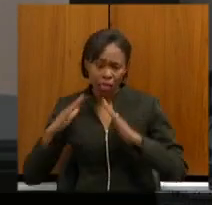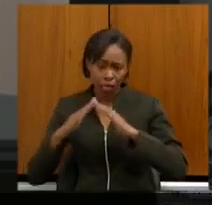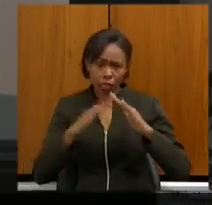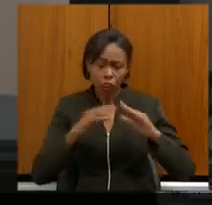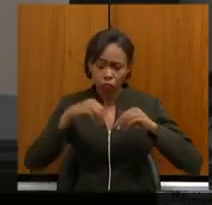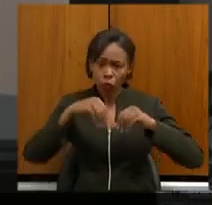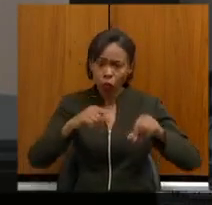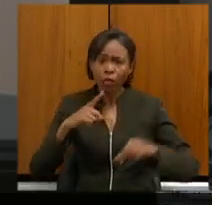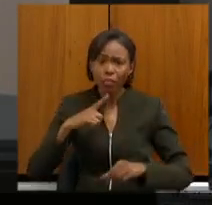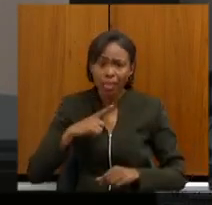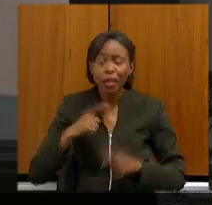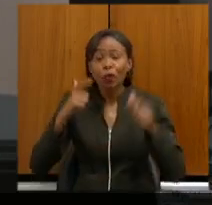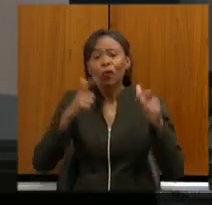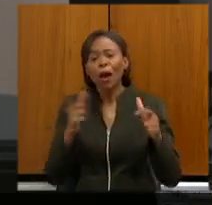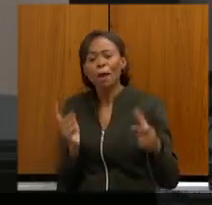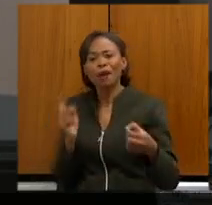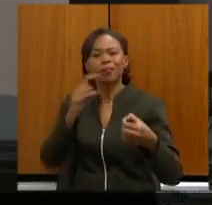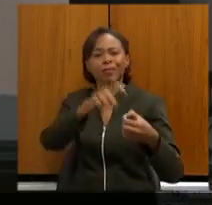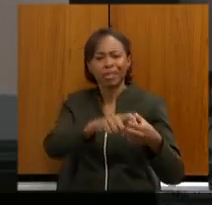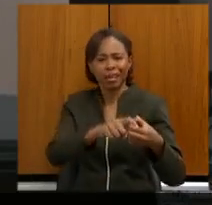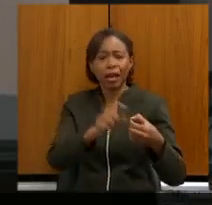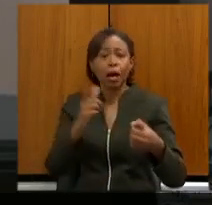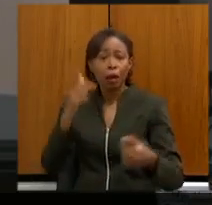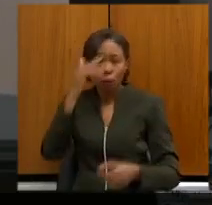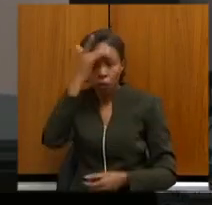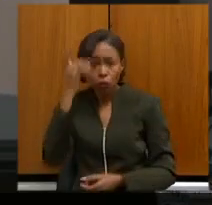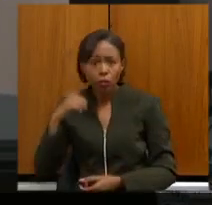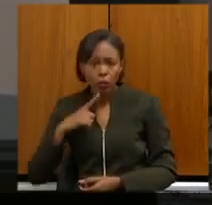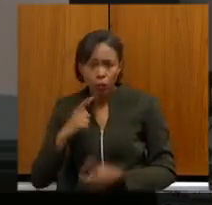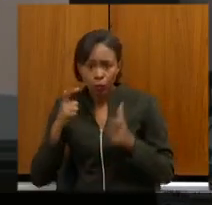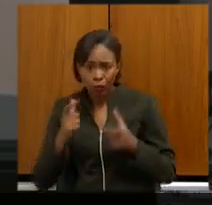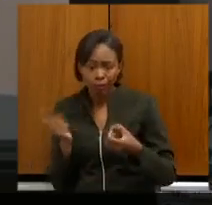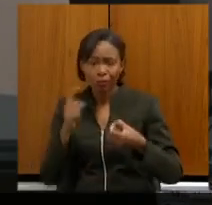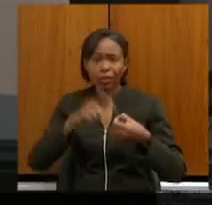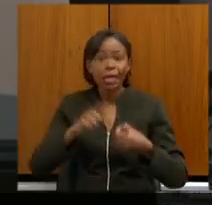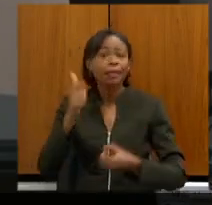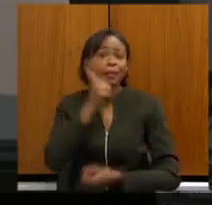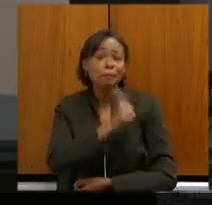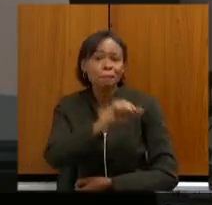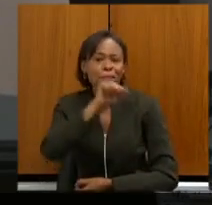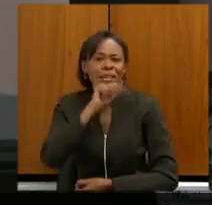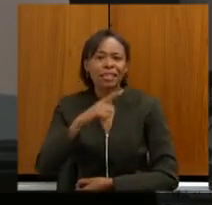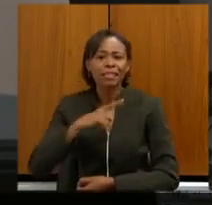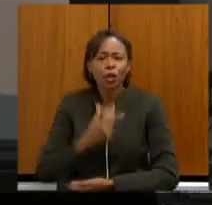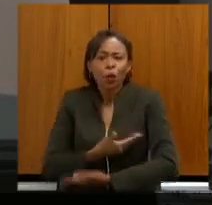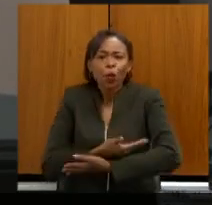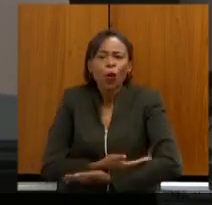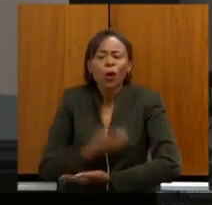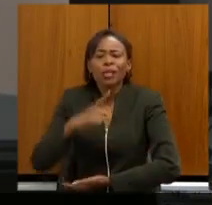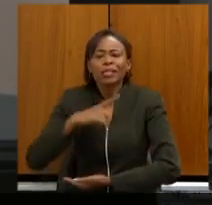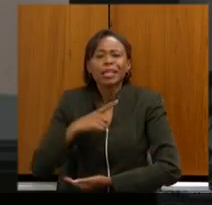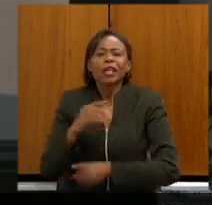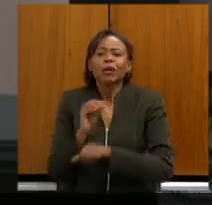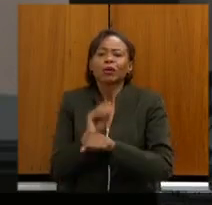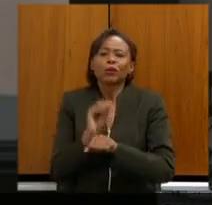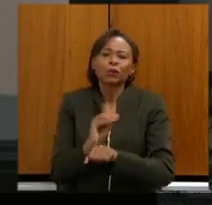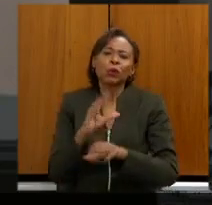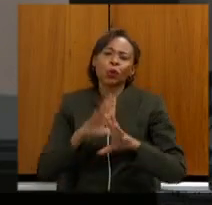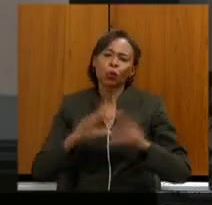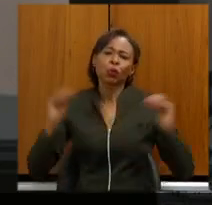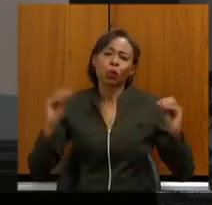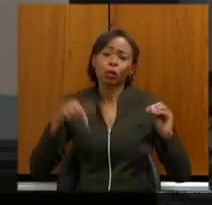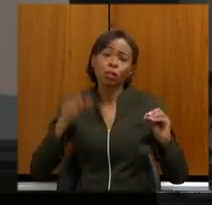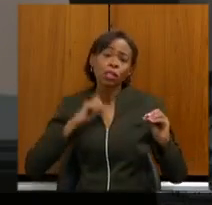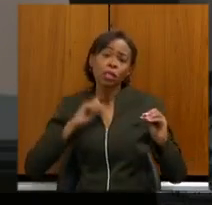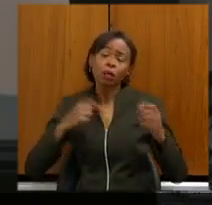moradia tem lugar para onde voltar quem tem lugar para onde voltar tem mãe tem colo e tem cura Minas Gerais precisa